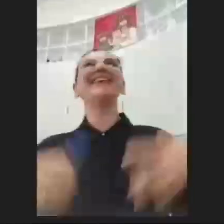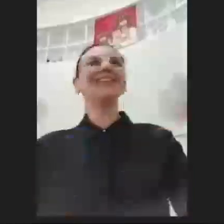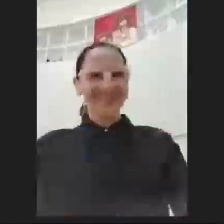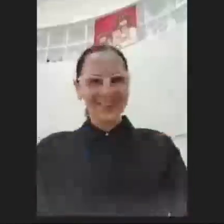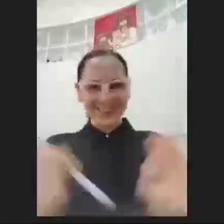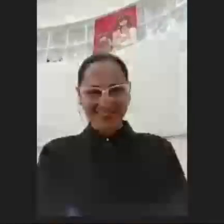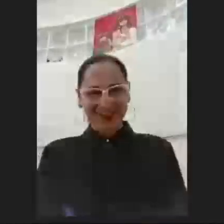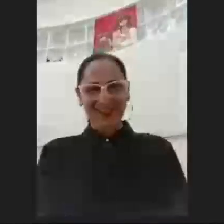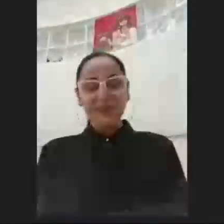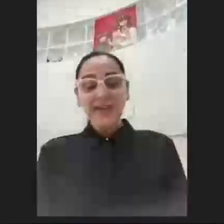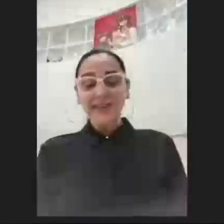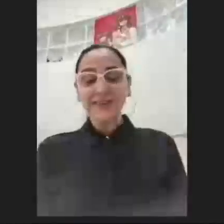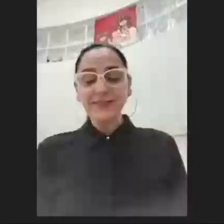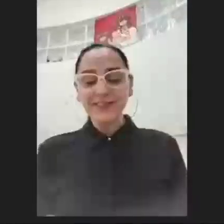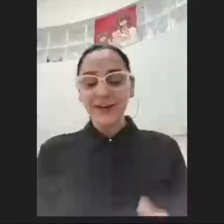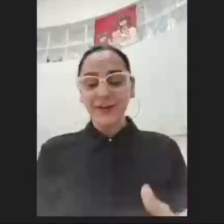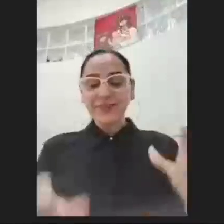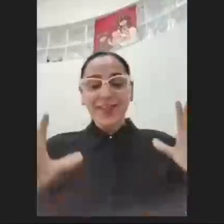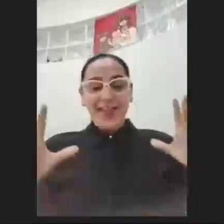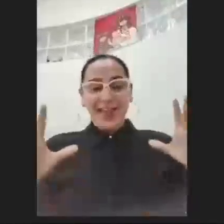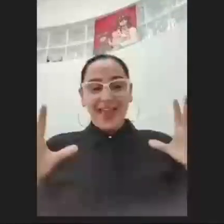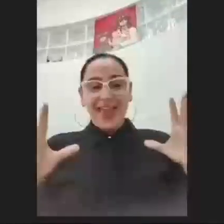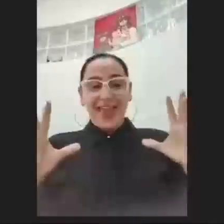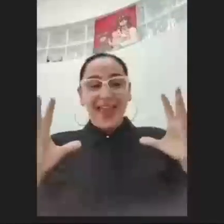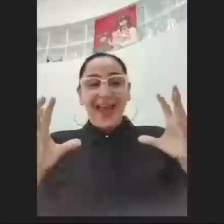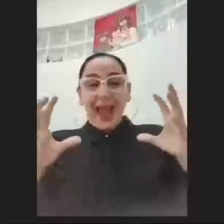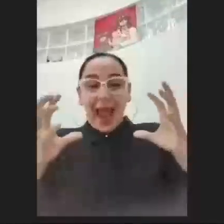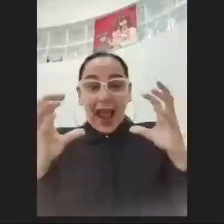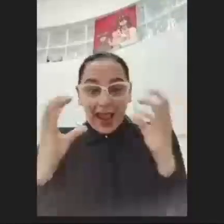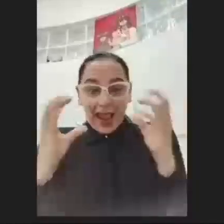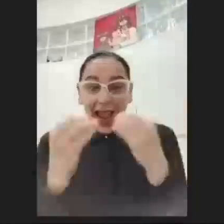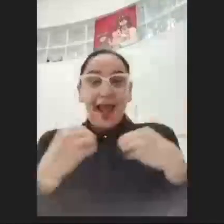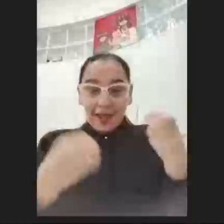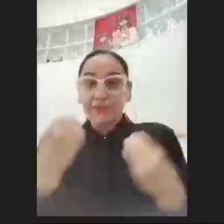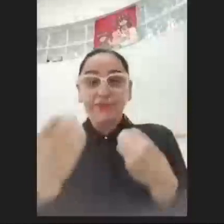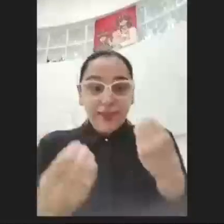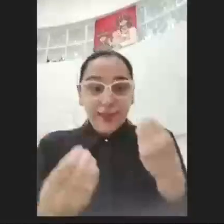Não acredito! Agora que eu ia começar. Então, assim, ó,